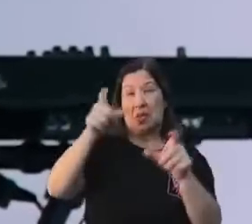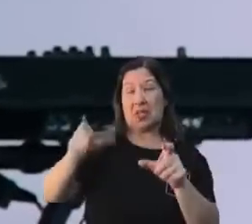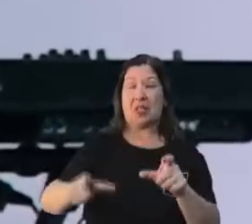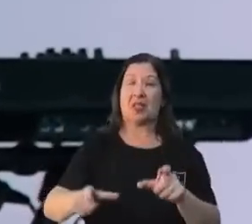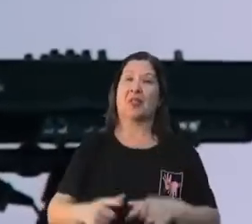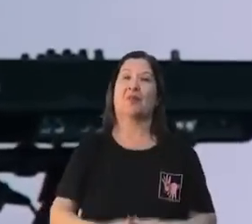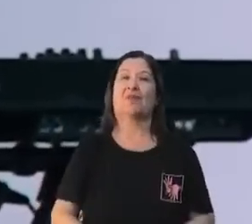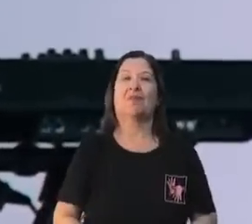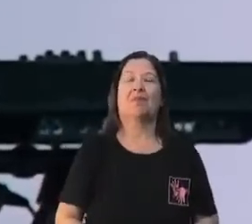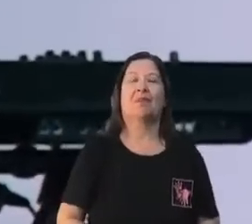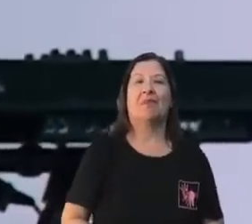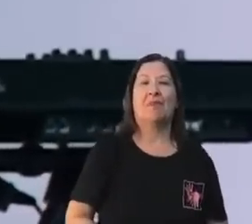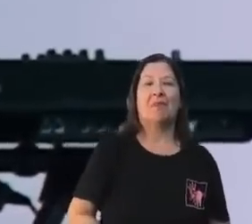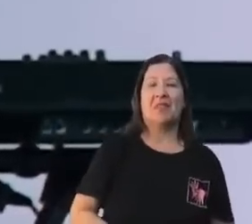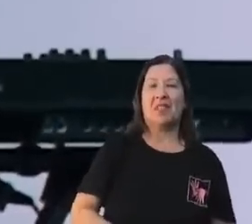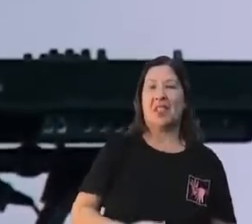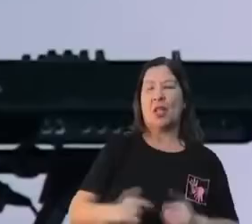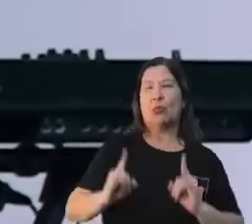não tinha hotel,